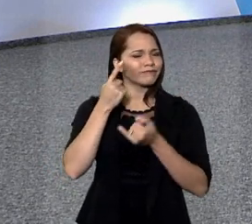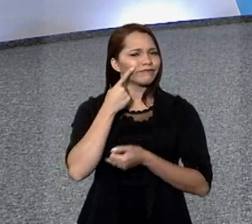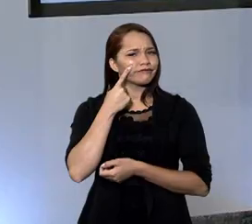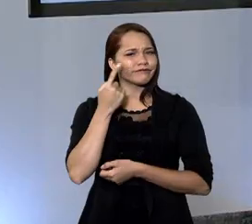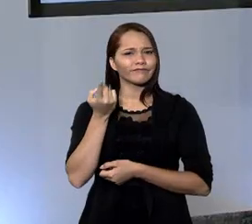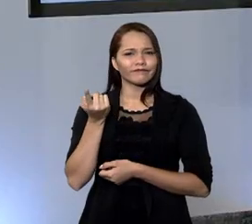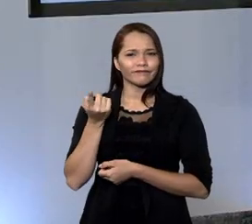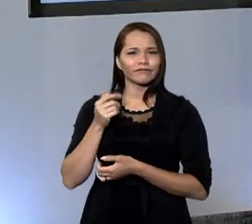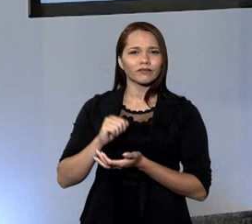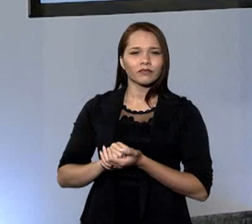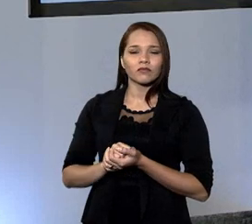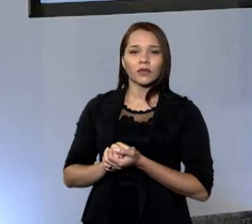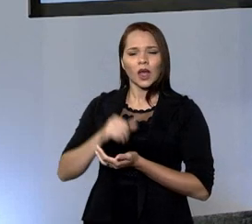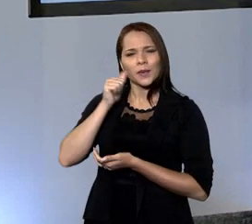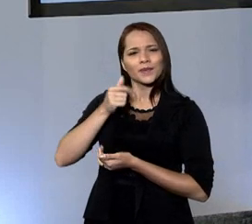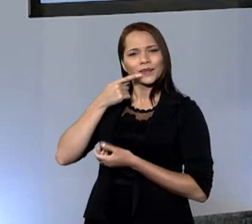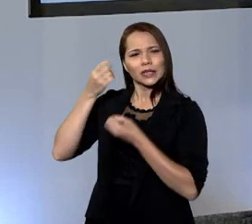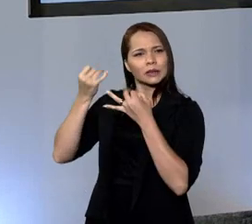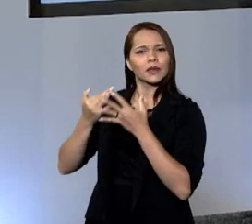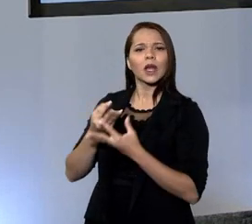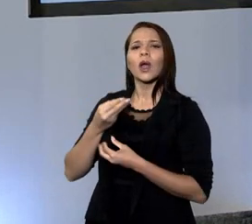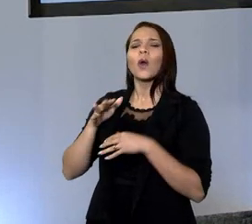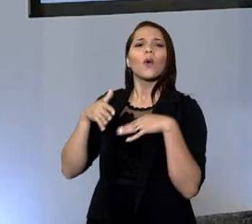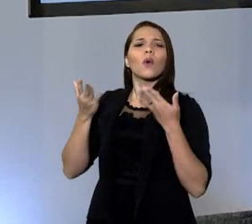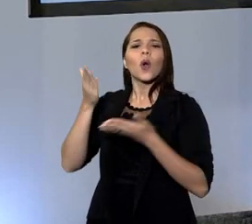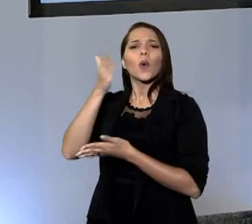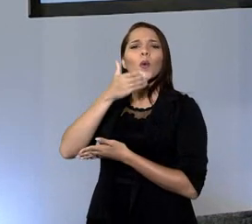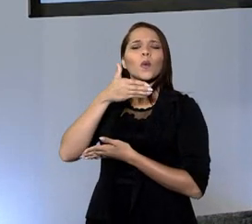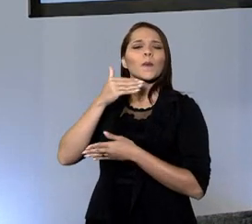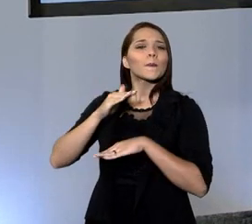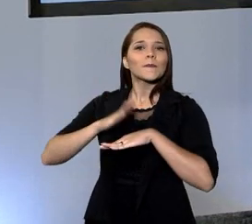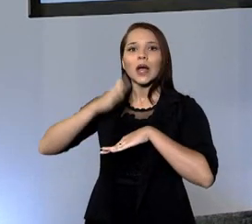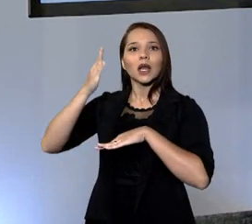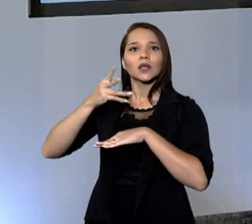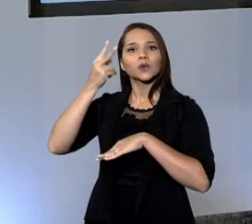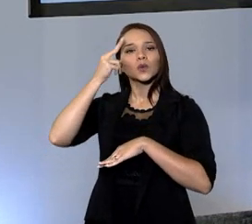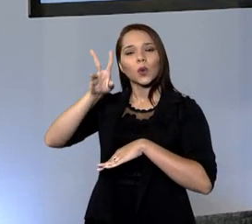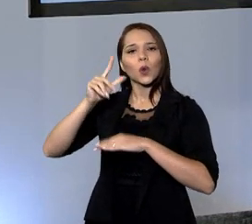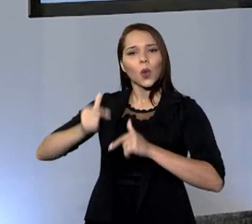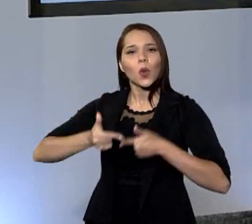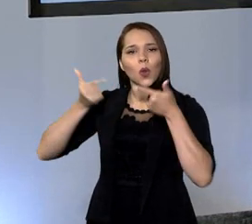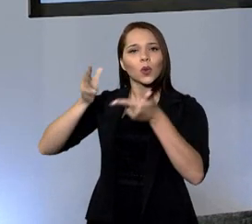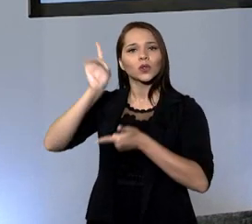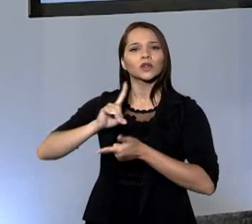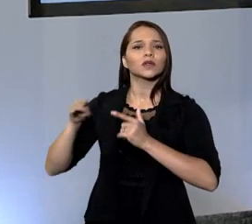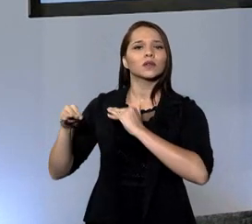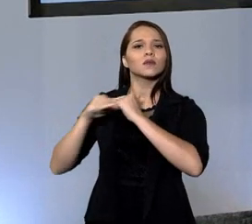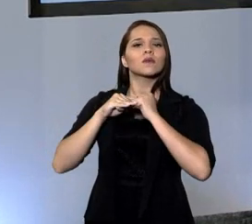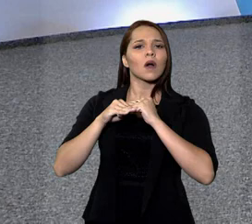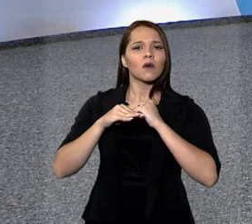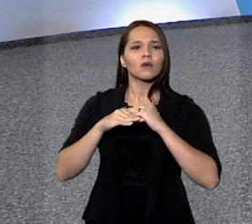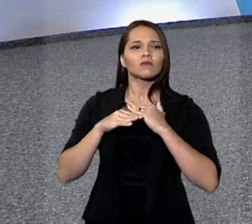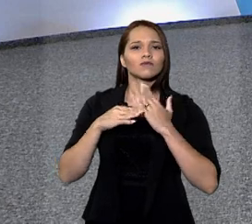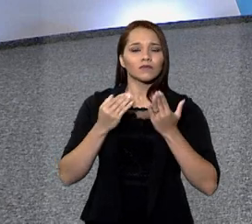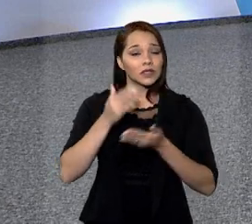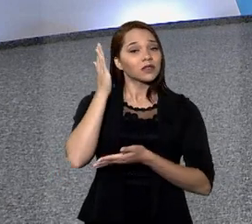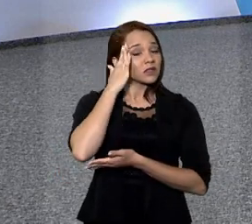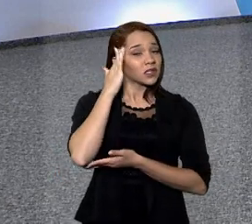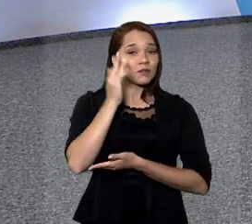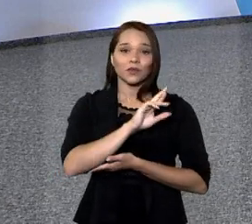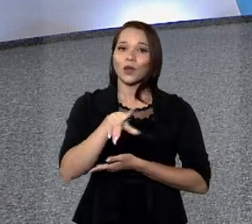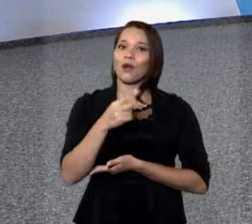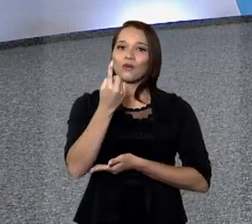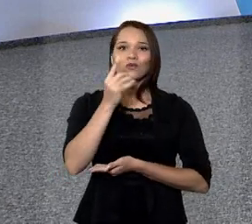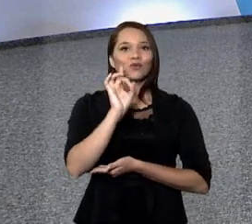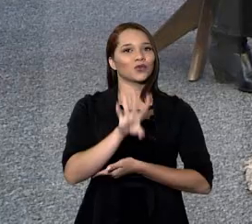instagram a ave que gaspar quer saber qual foi o maior fato histórico que originou a luta por direitos iguais e